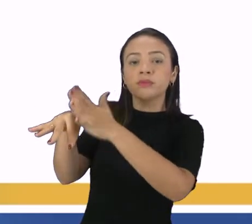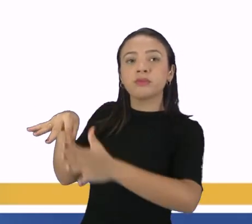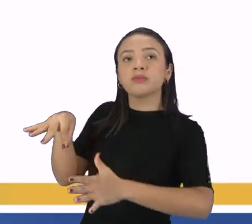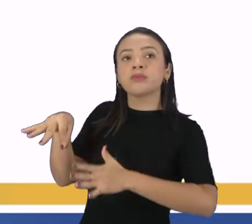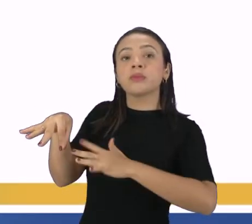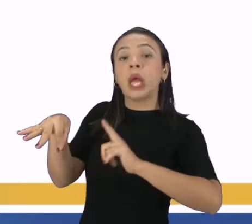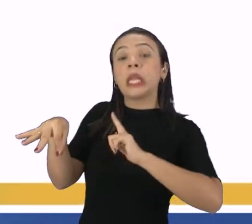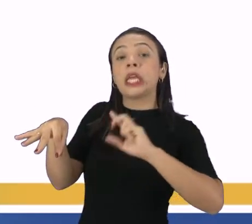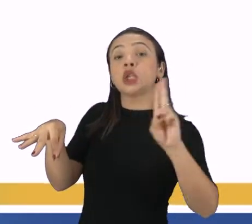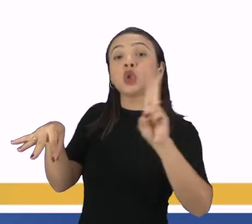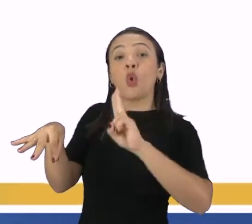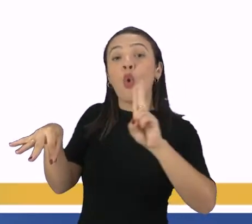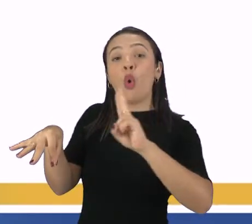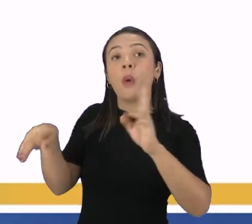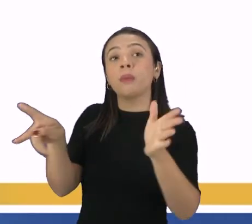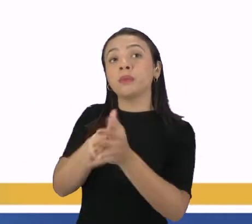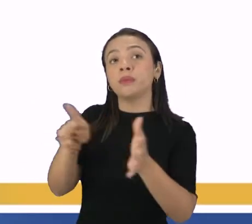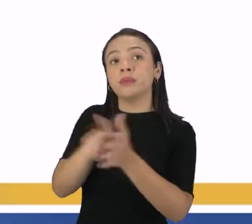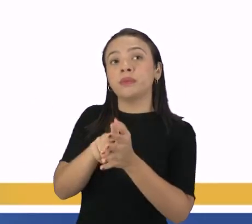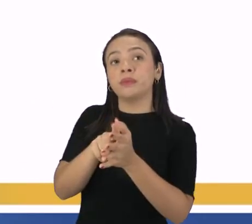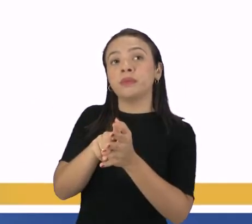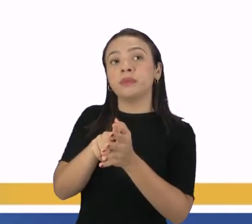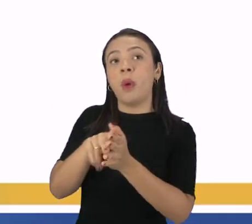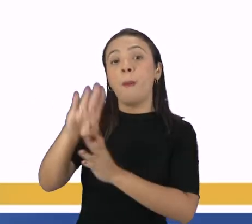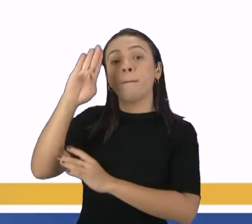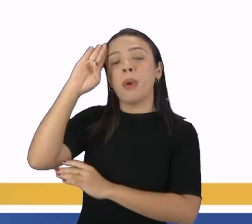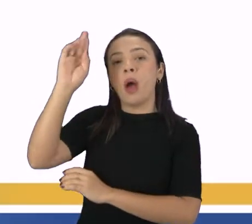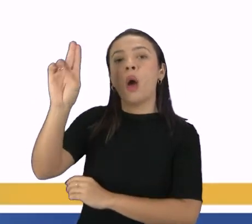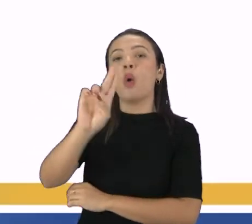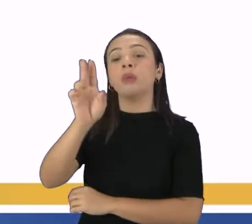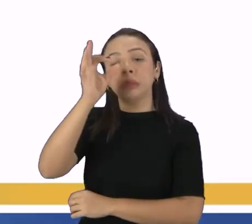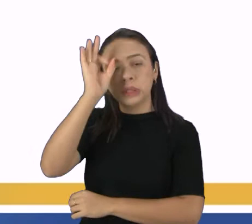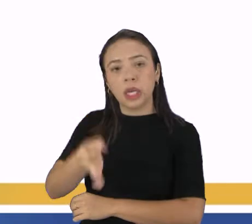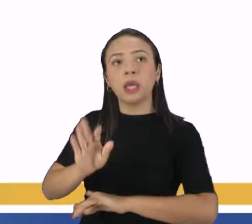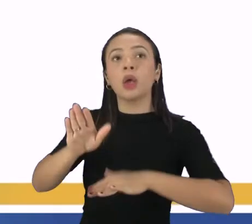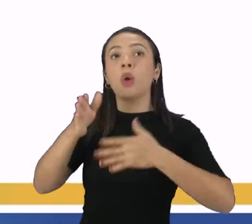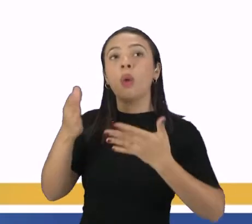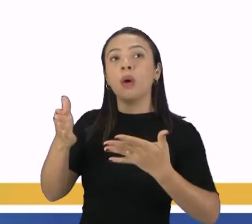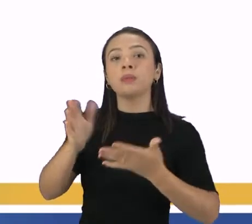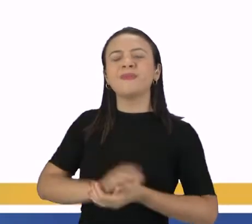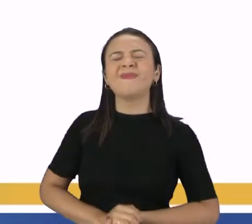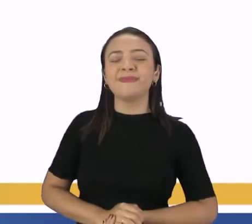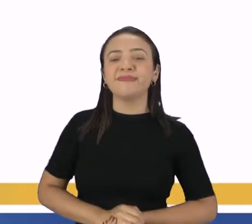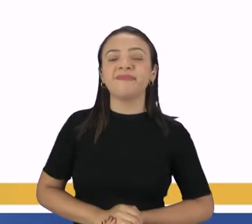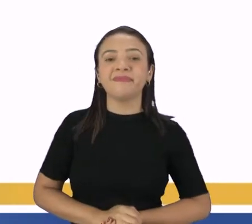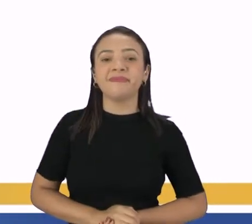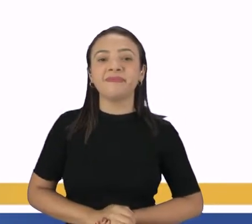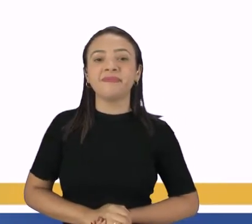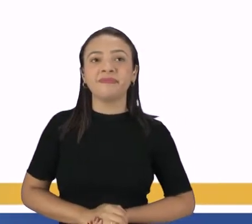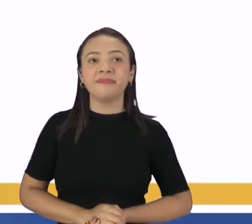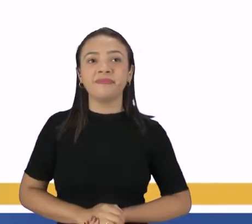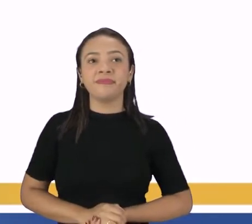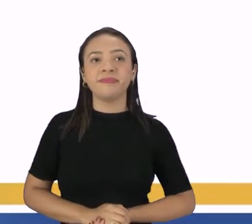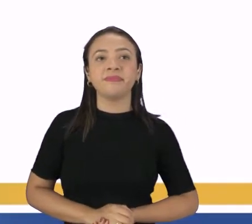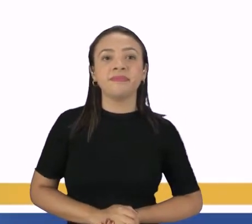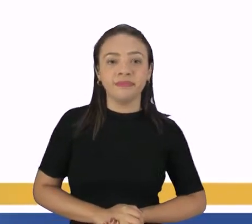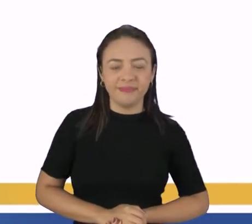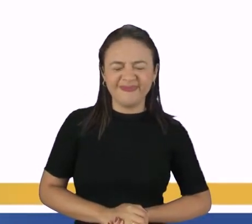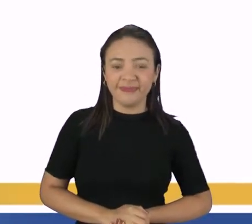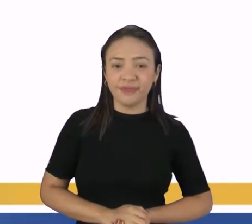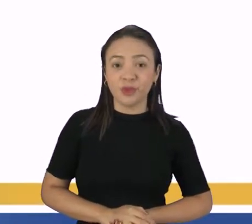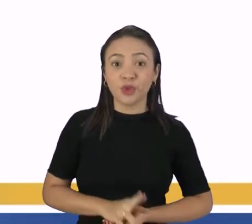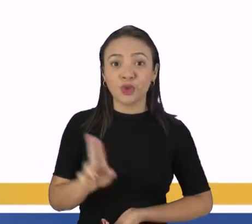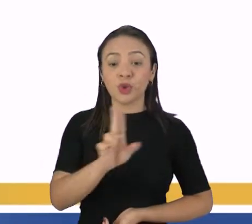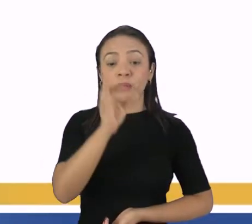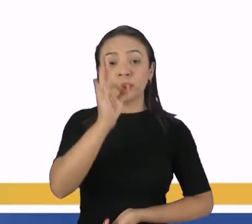ele tem aí 2 nomes, tá? Mas acaba que o nome correto é só um, tá? Que está entre ali as opções, tá bom? Então, qual é o